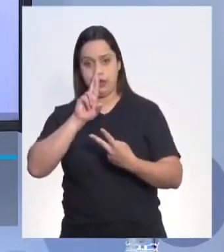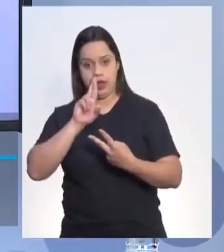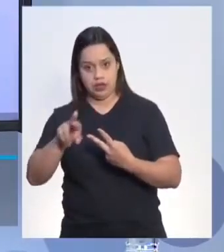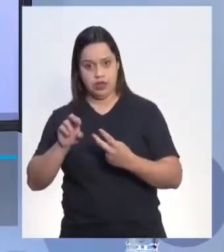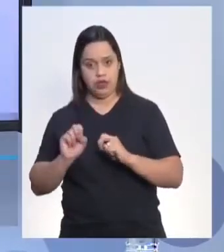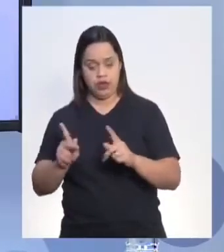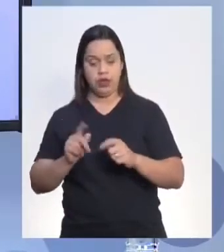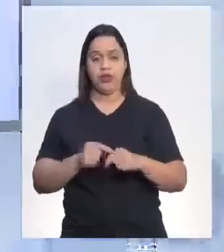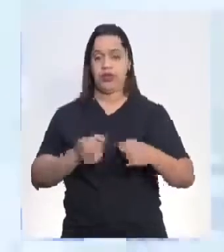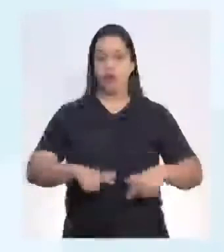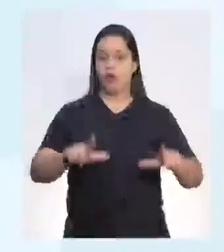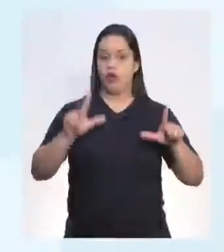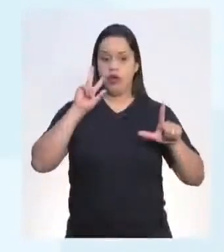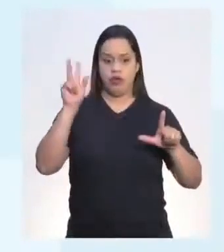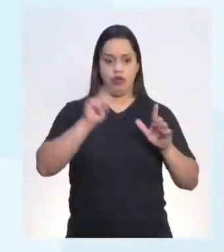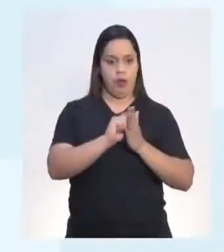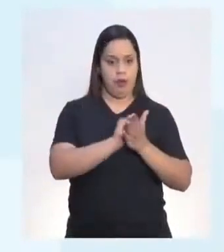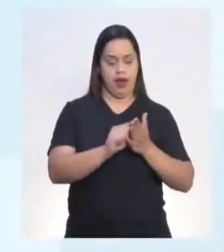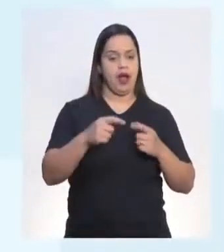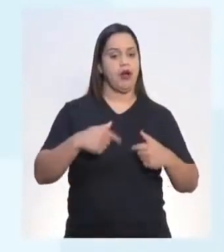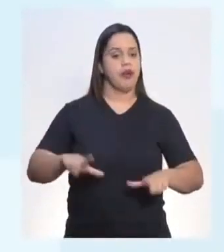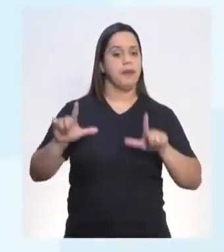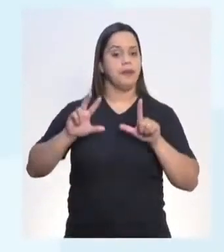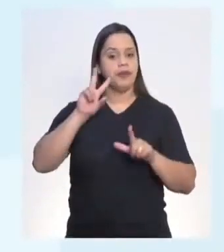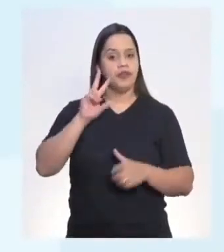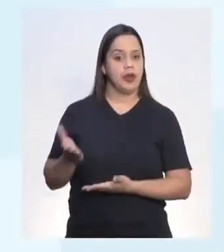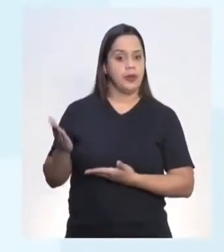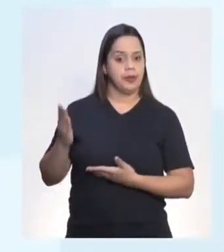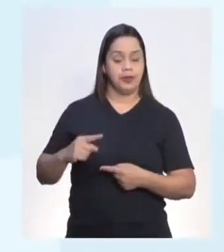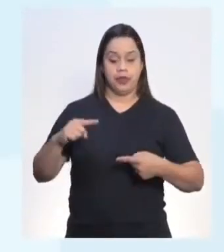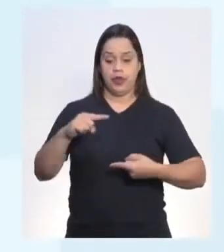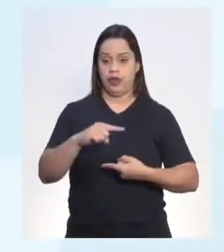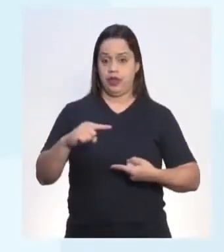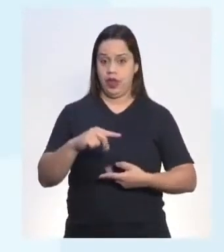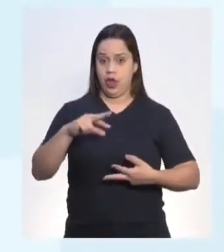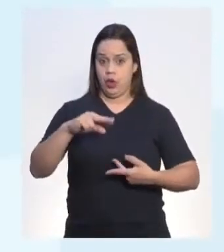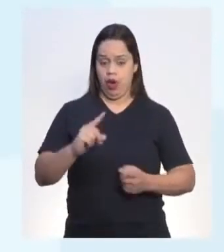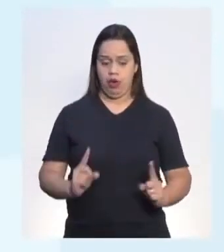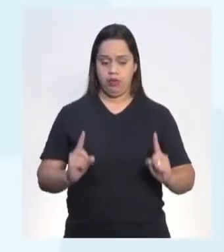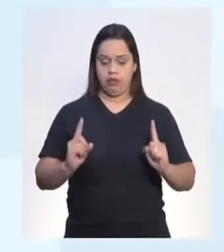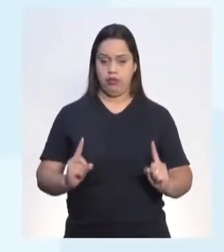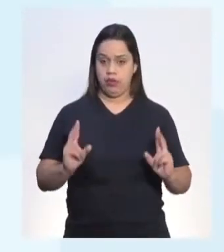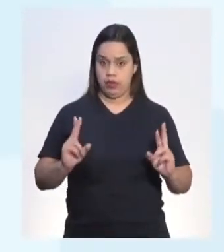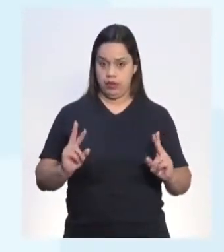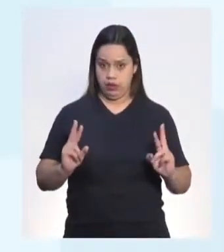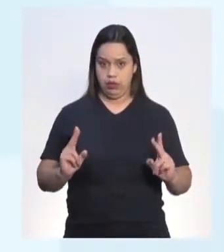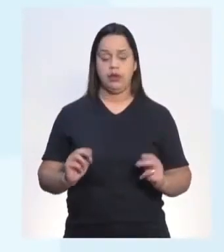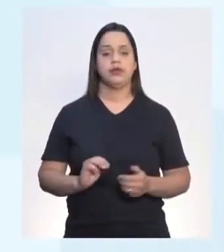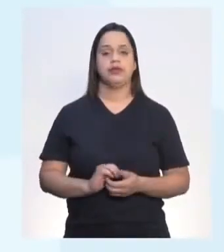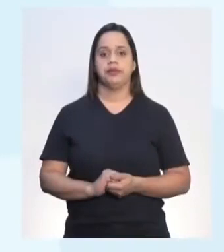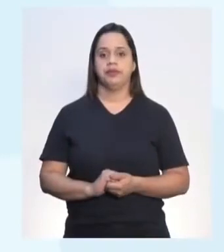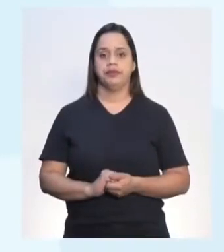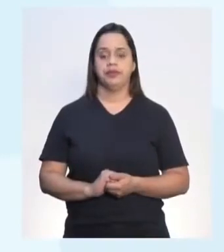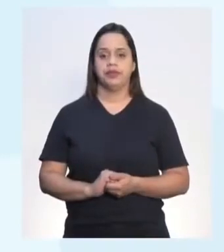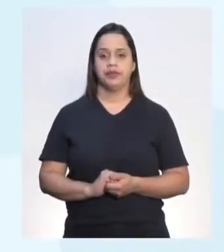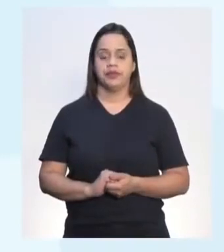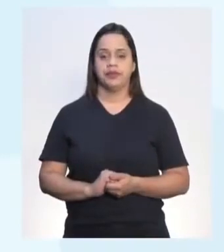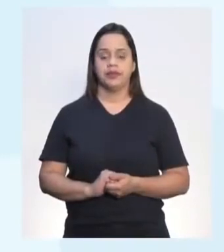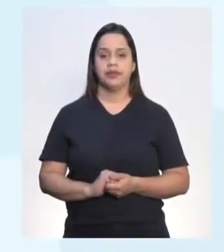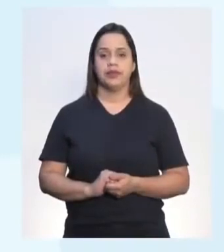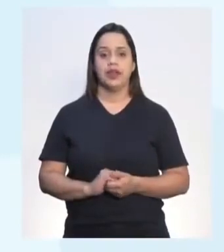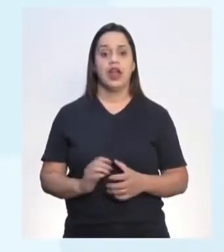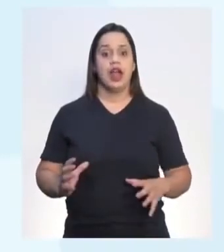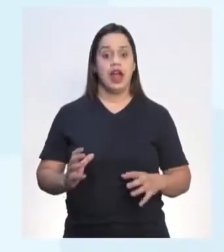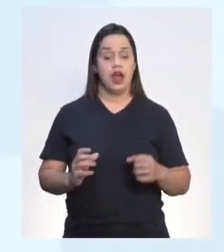minha figura, porque eu vou apagar esses escritos. Então, não se esqueçam, o lado de cima é igual ao lado de baixo, o lado da direita é igual ao lado da esquerda. A